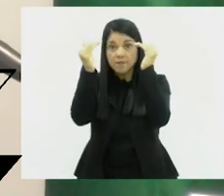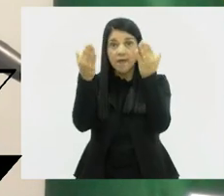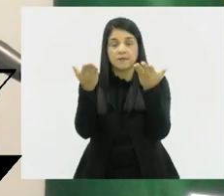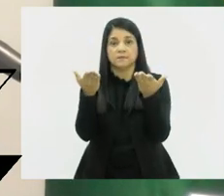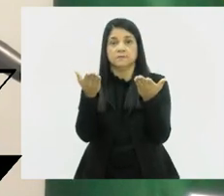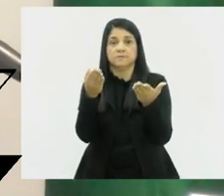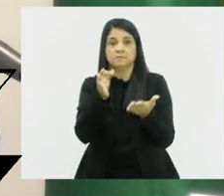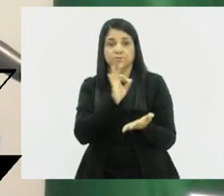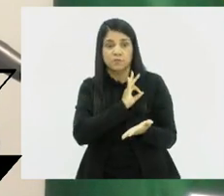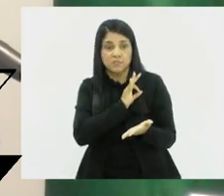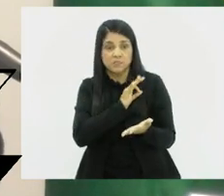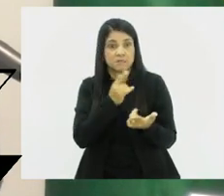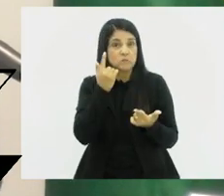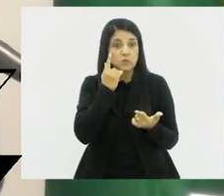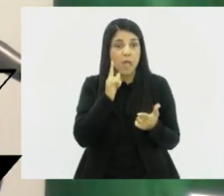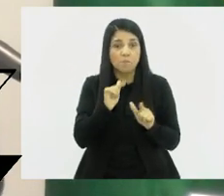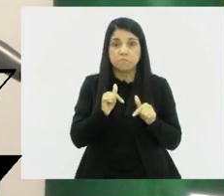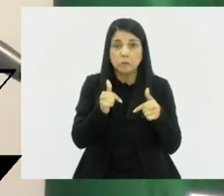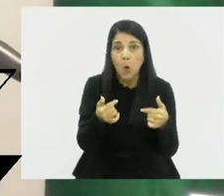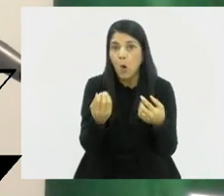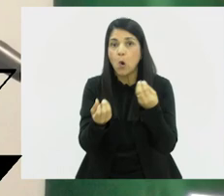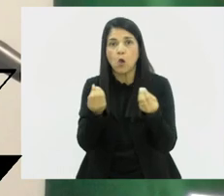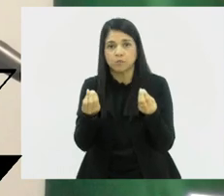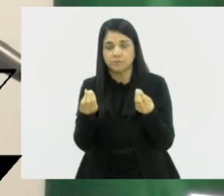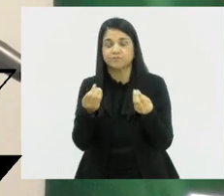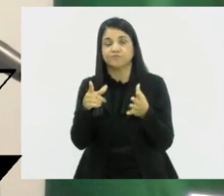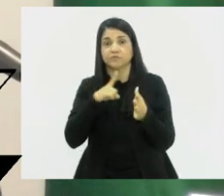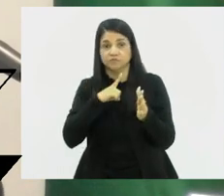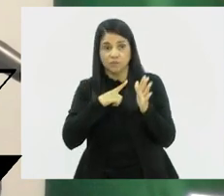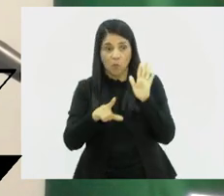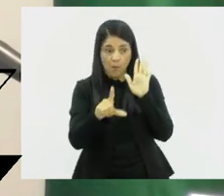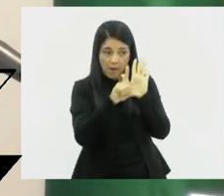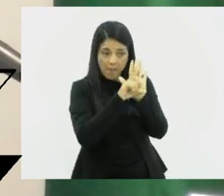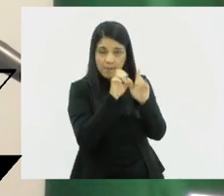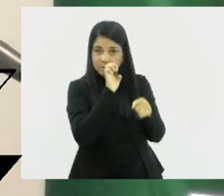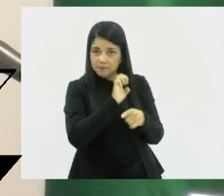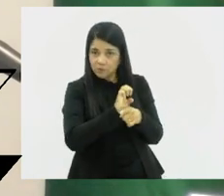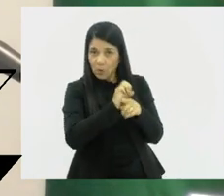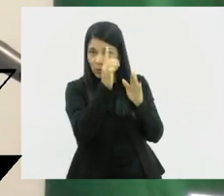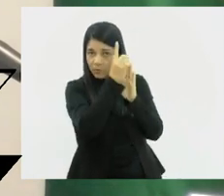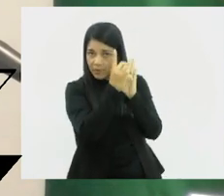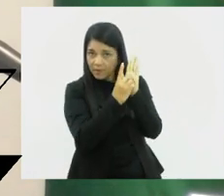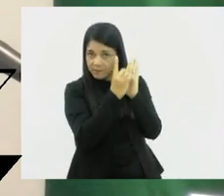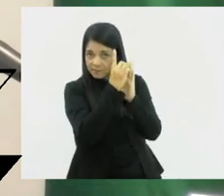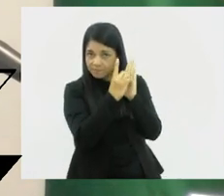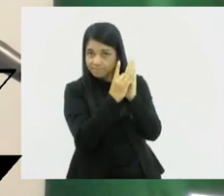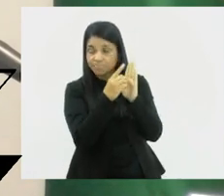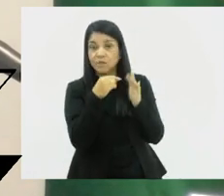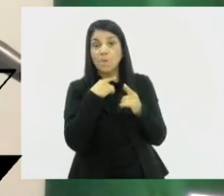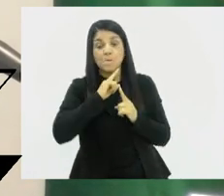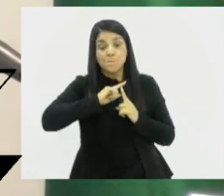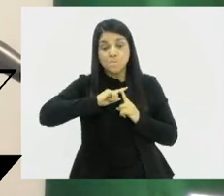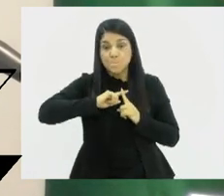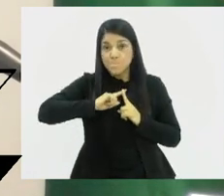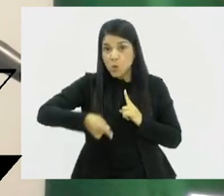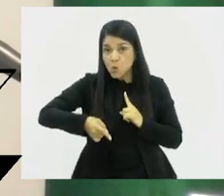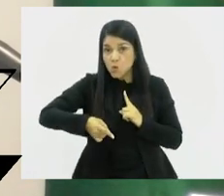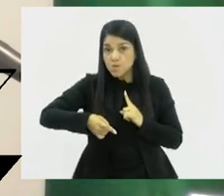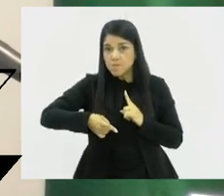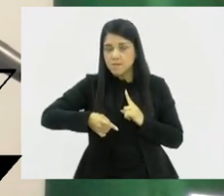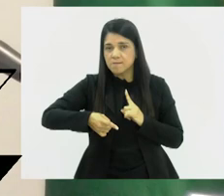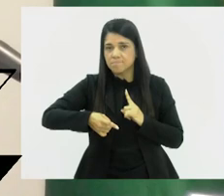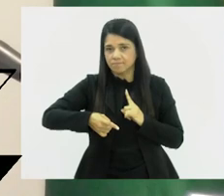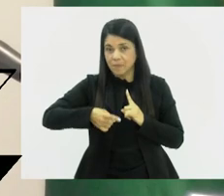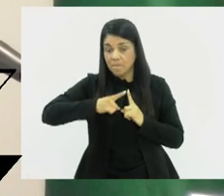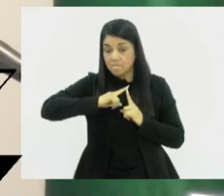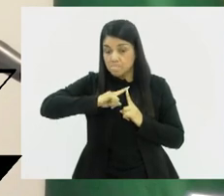fazer. Veja bem, nós temos uma lei estadual, um decreto, que proíbe, é vedada a circulação